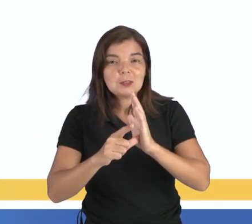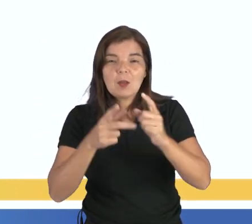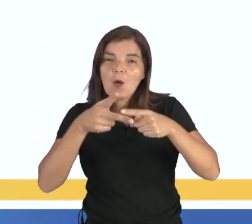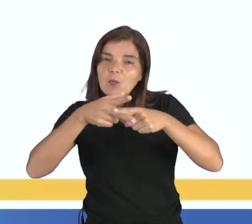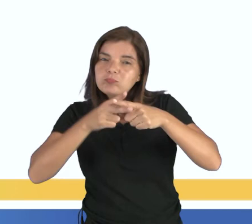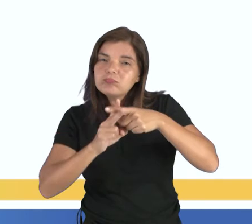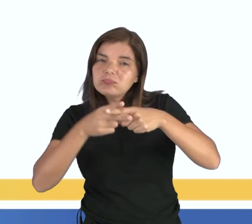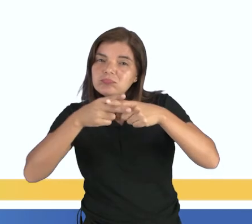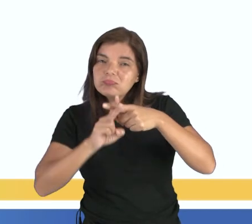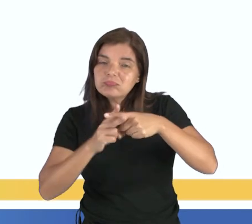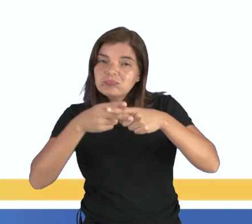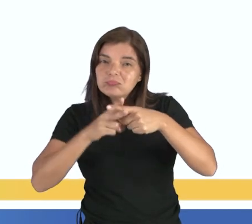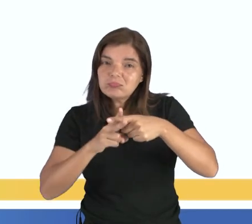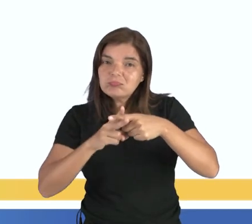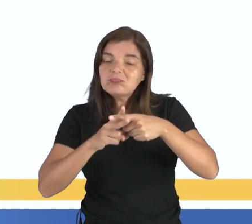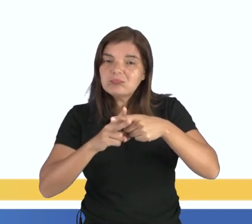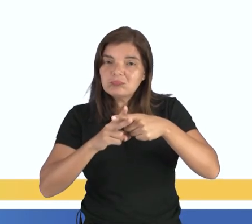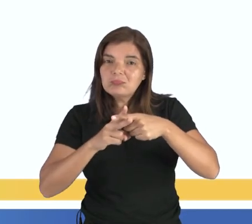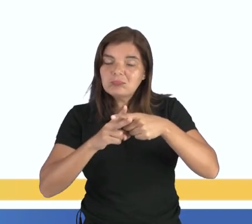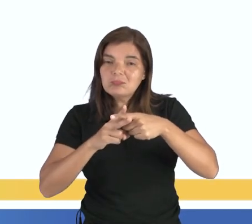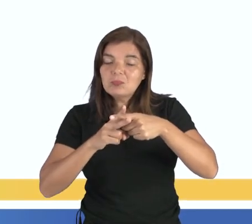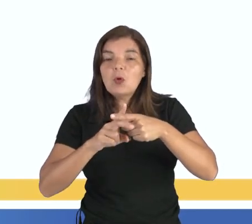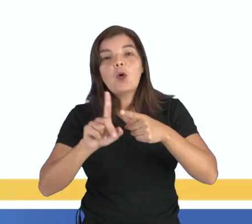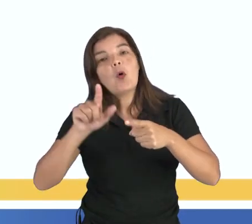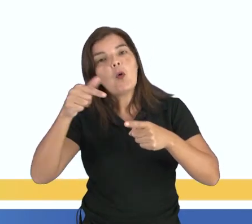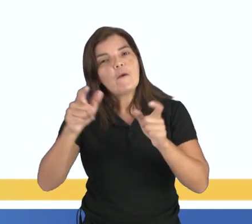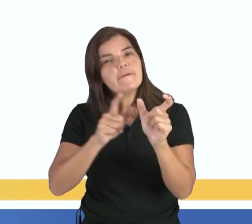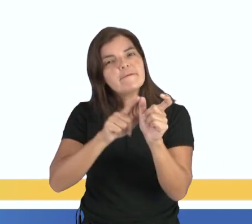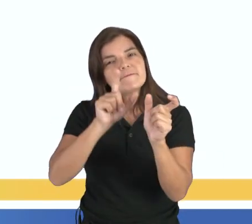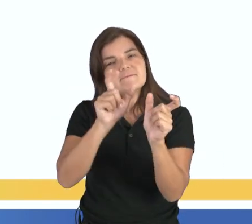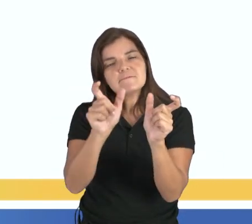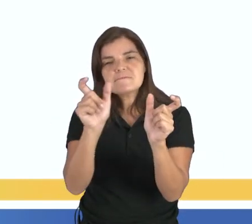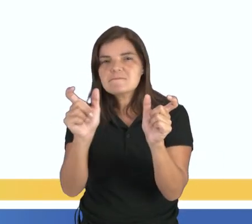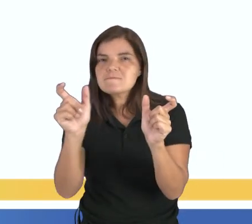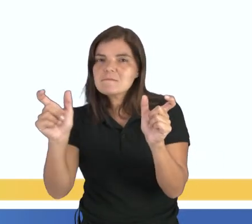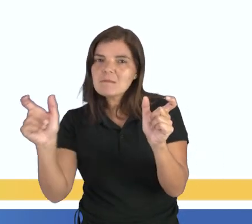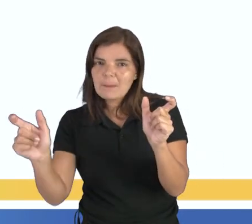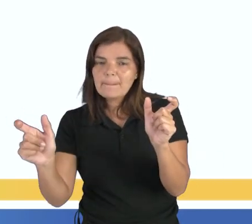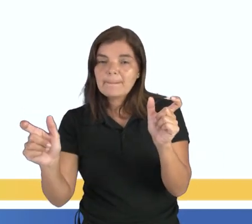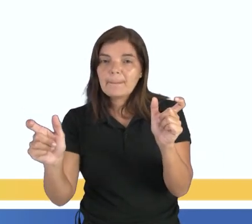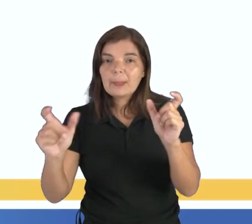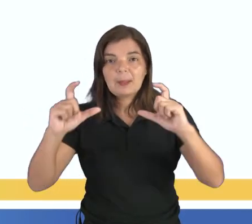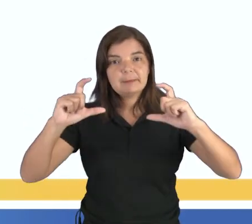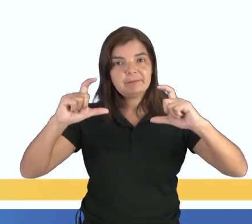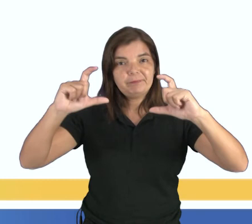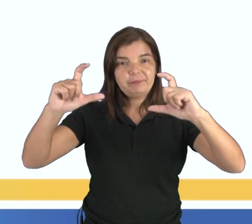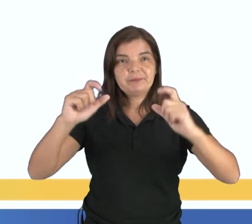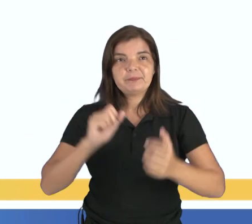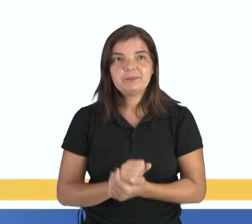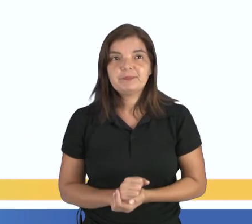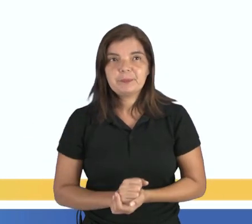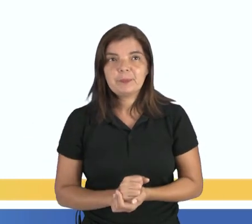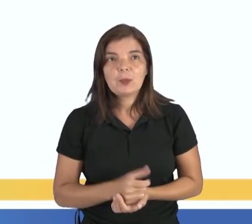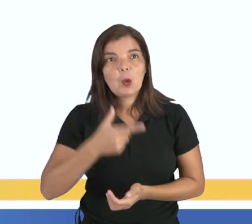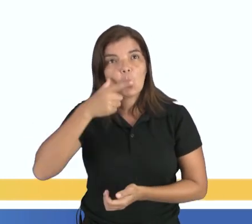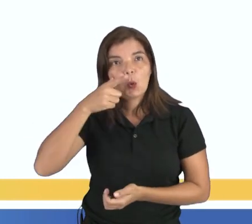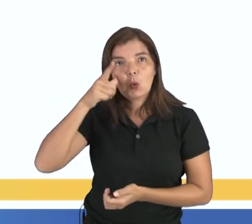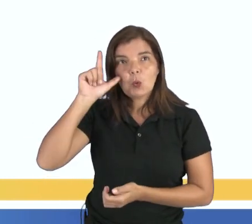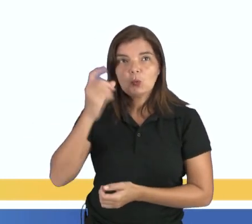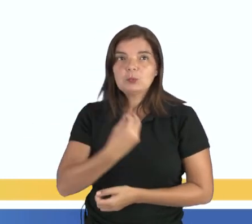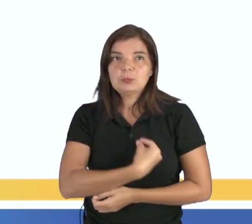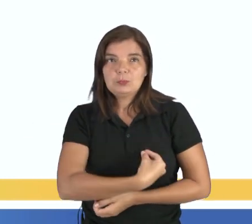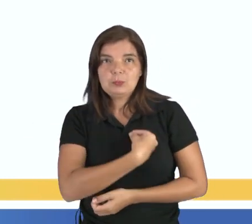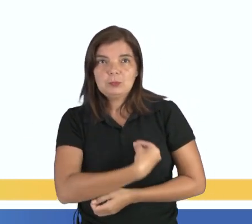consertam-se ou conserta-se ou consertar-se-ão relógios de parede. Ontem